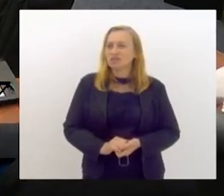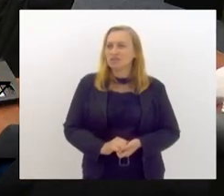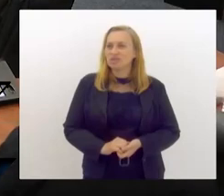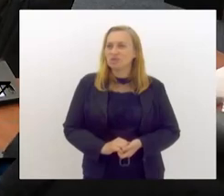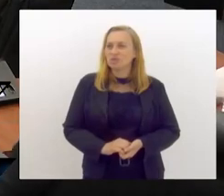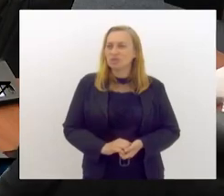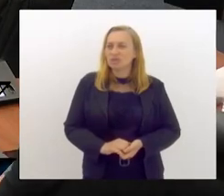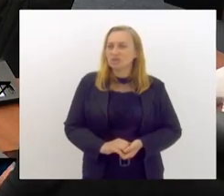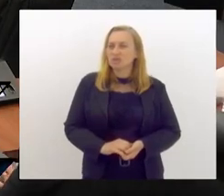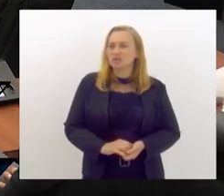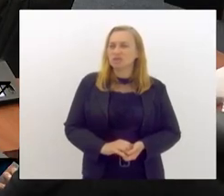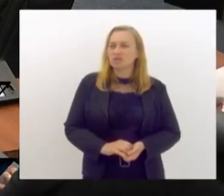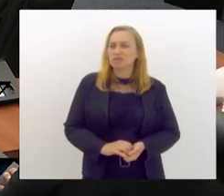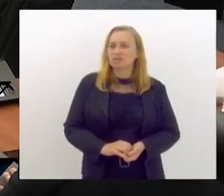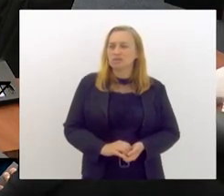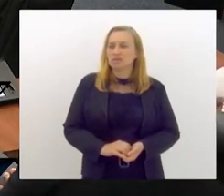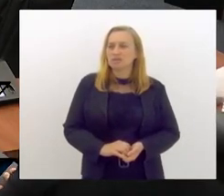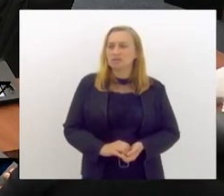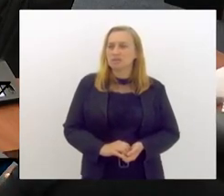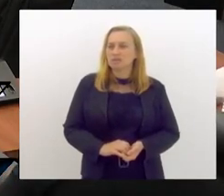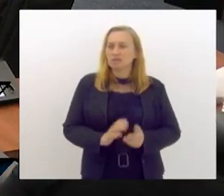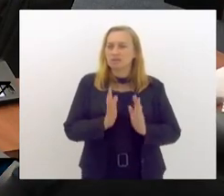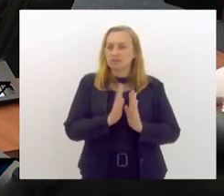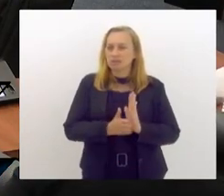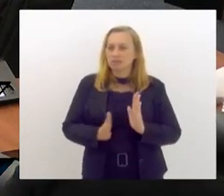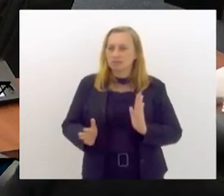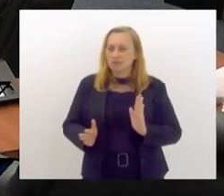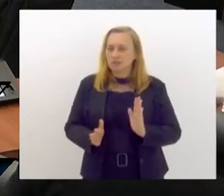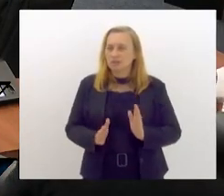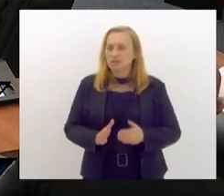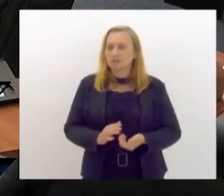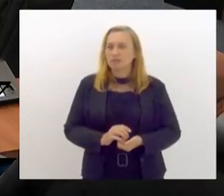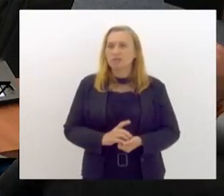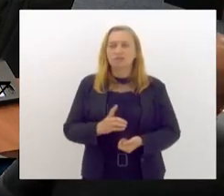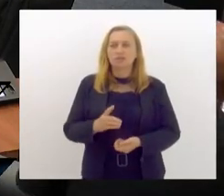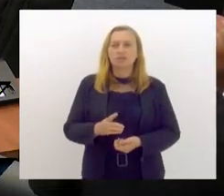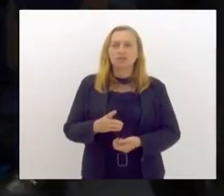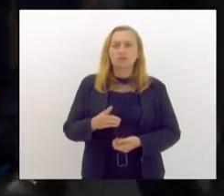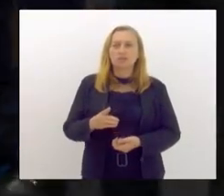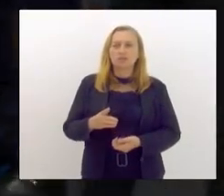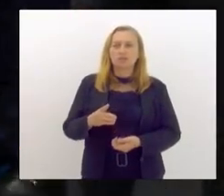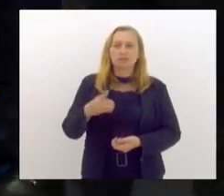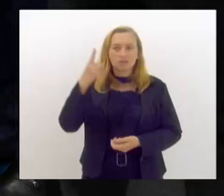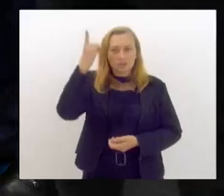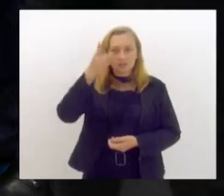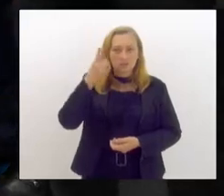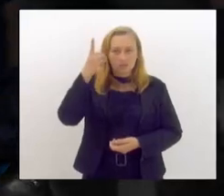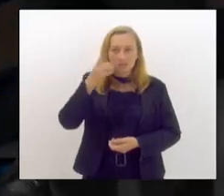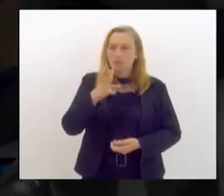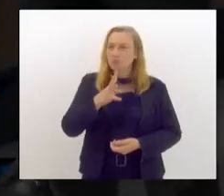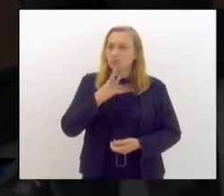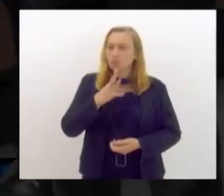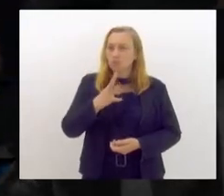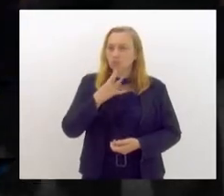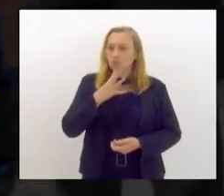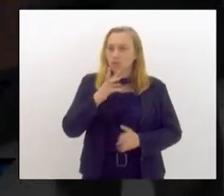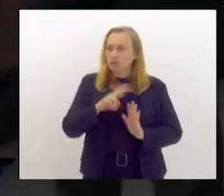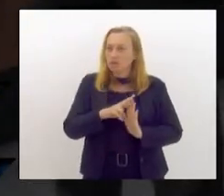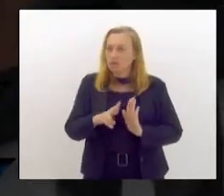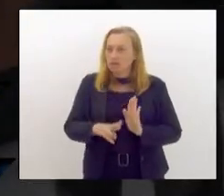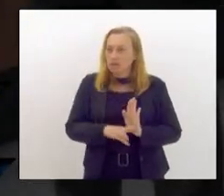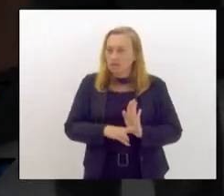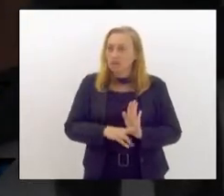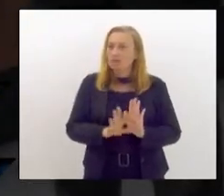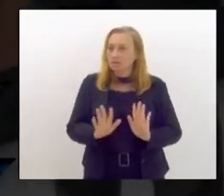Eu pedi para o presidente. Questão de ordem precede... Tem deputados que não conhecem o regimento. Questão de ordem suprime. Qualquer